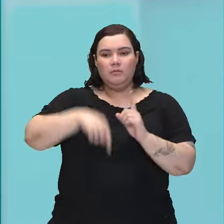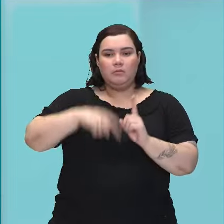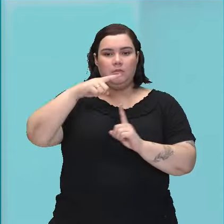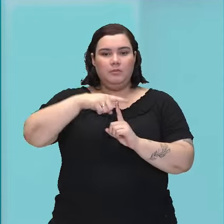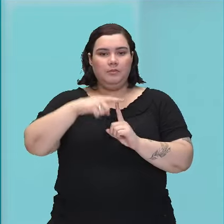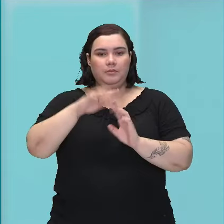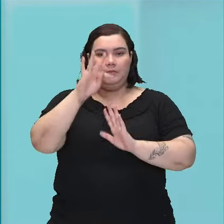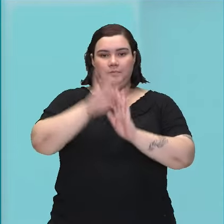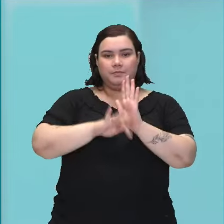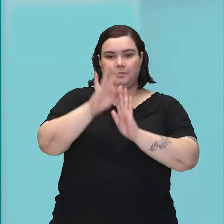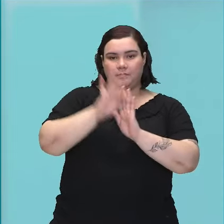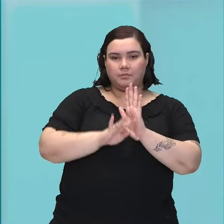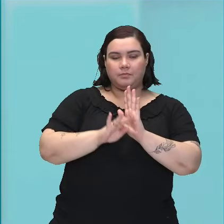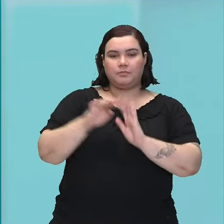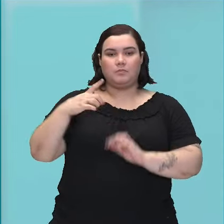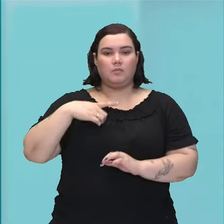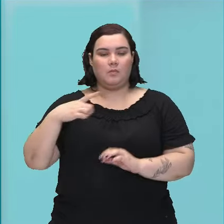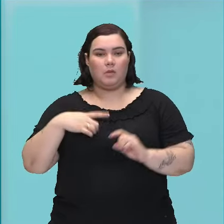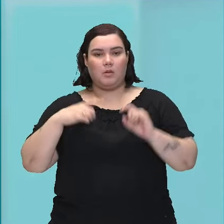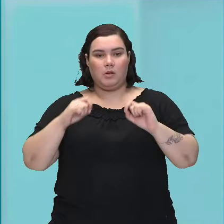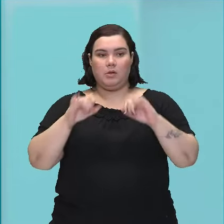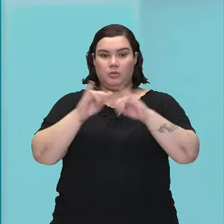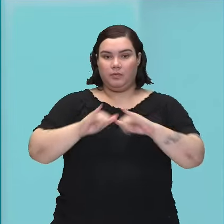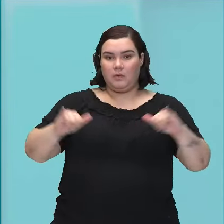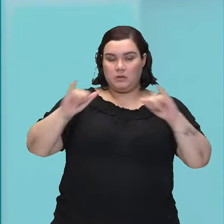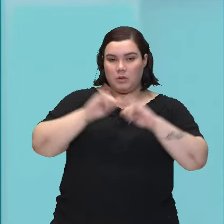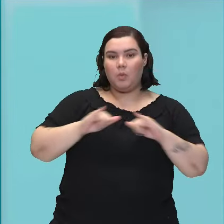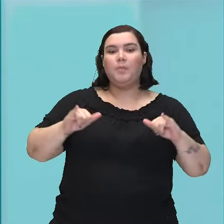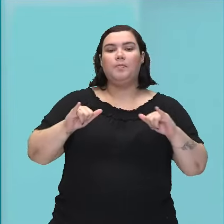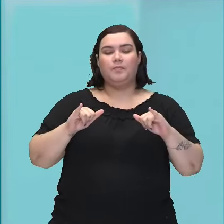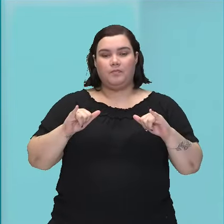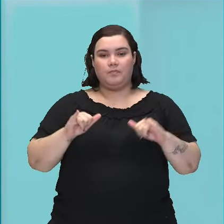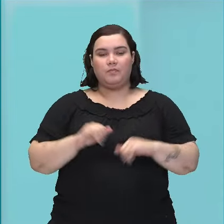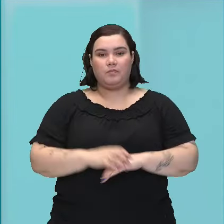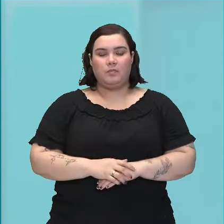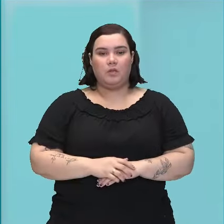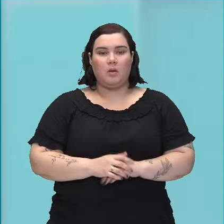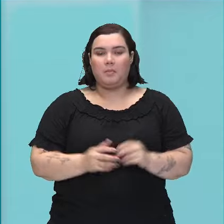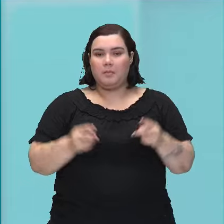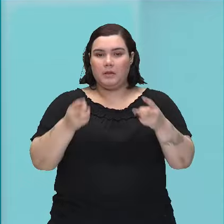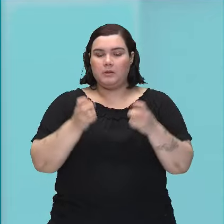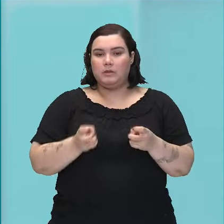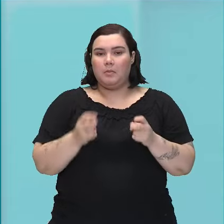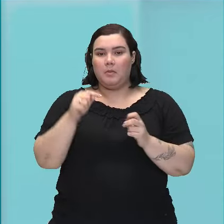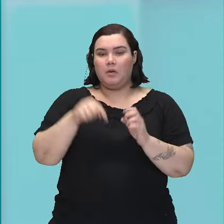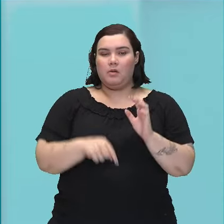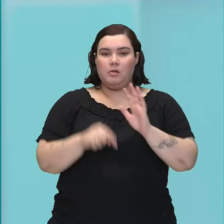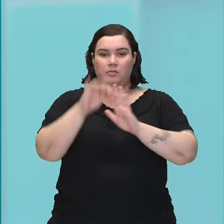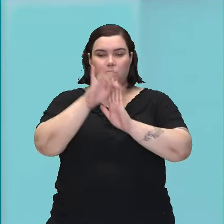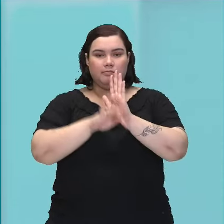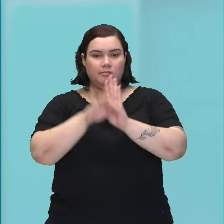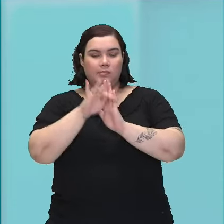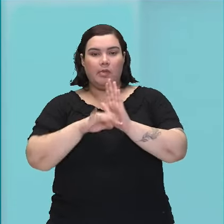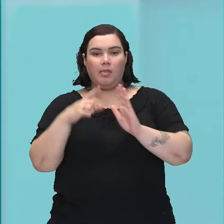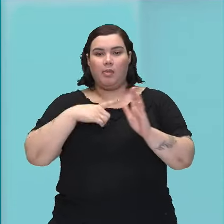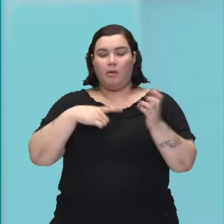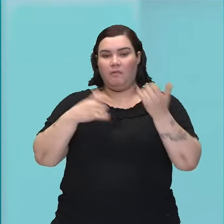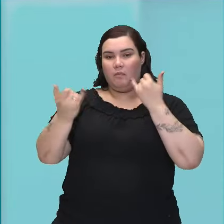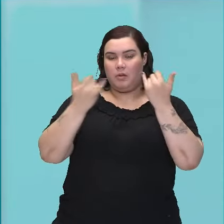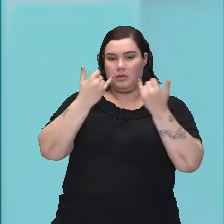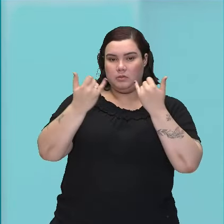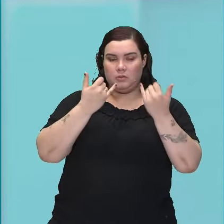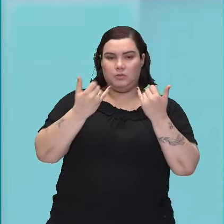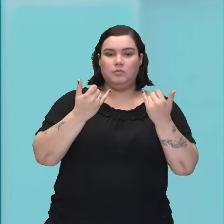texto que faz essa divulgação. Observem que é um texto que informa algo